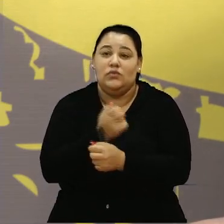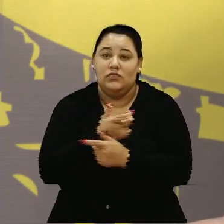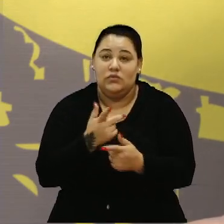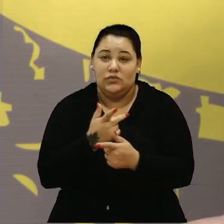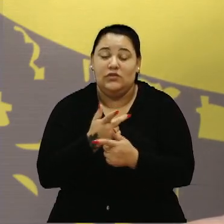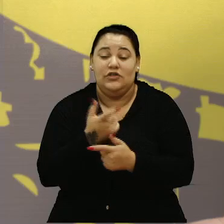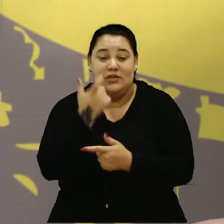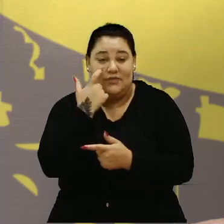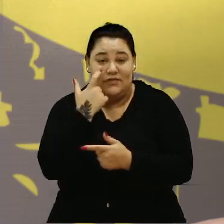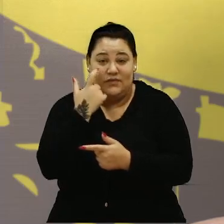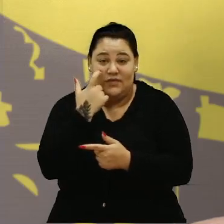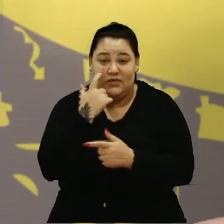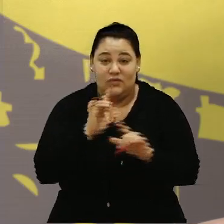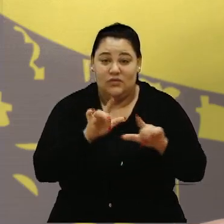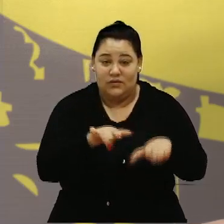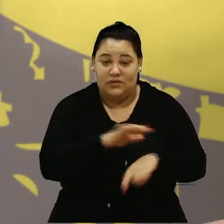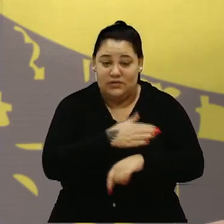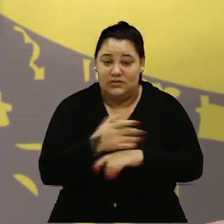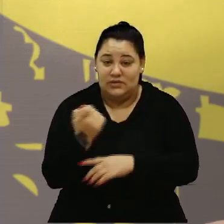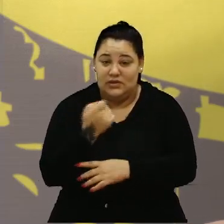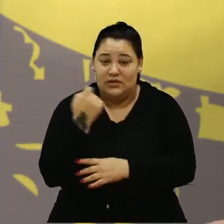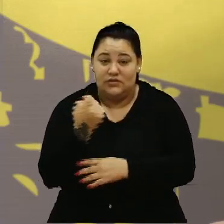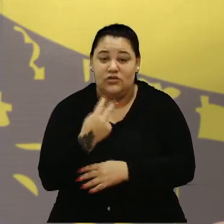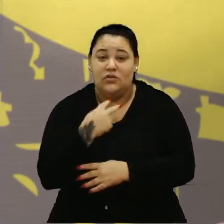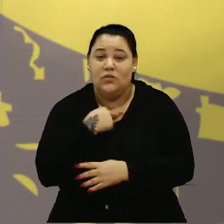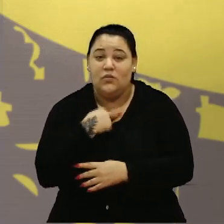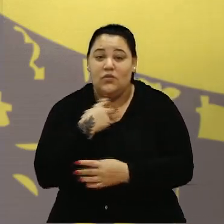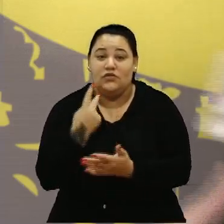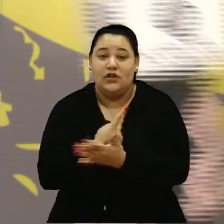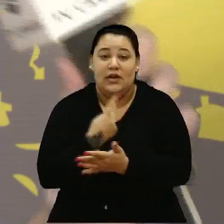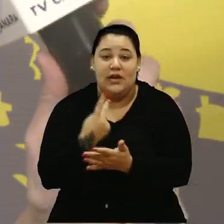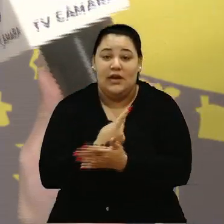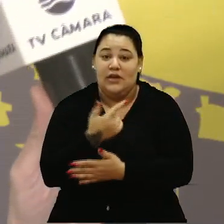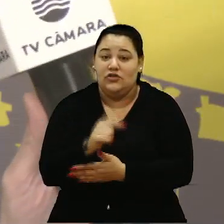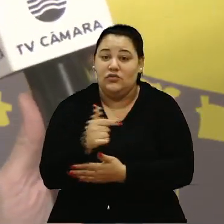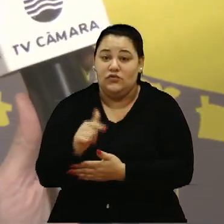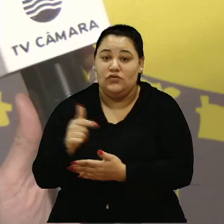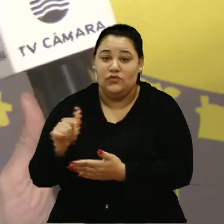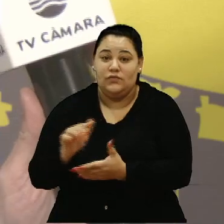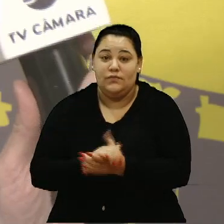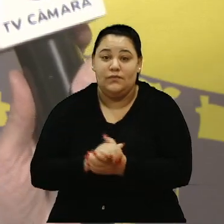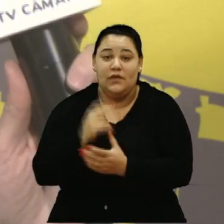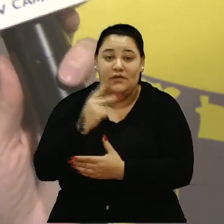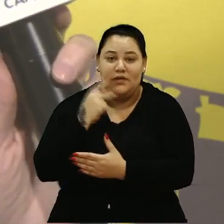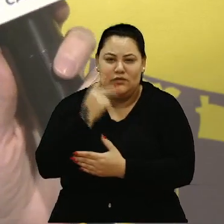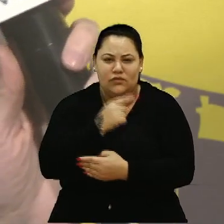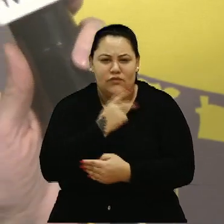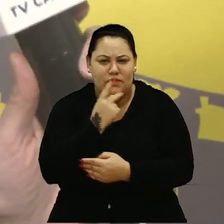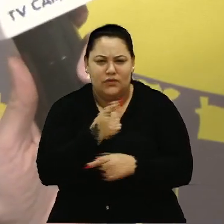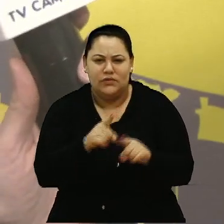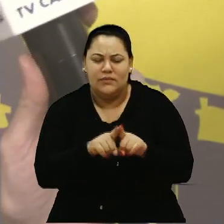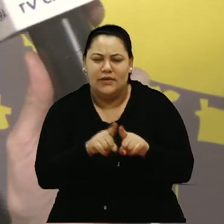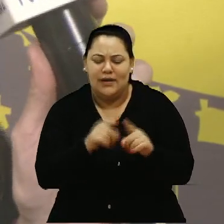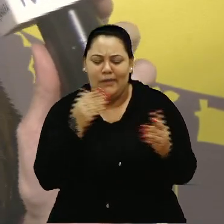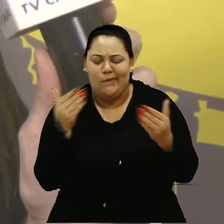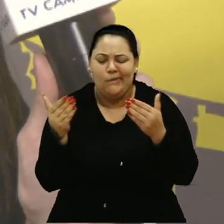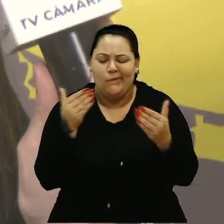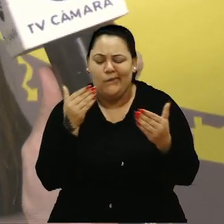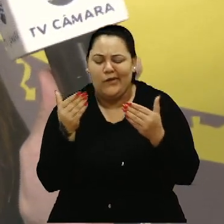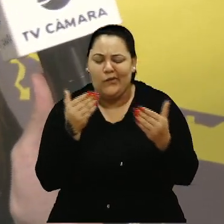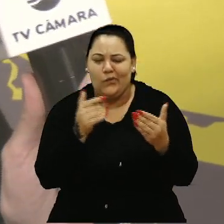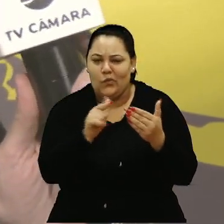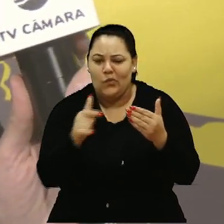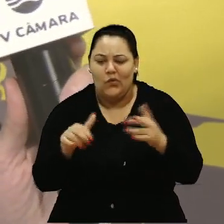tem coisas que precisam ser olhadas, a gente não pode cometer os mesmos erros novamente. Vereadora, a senhora inclusive fez comparação que em outras regiões